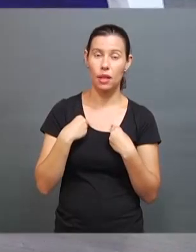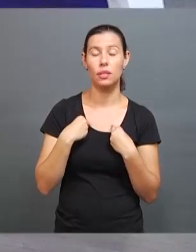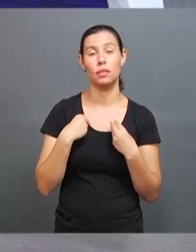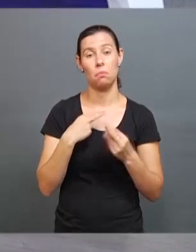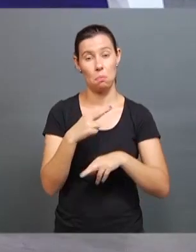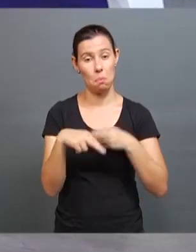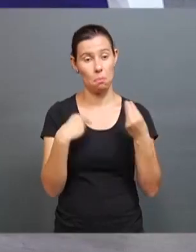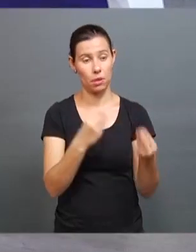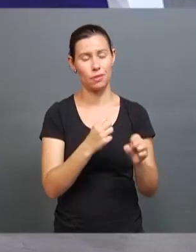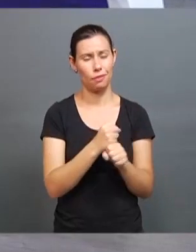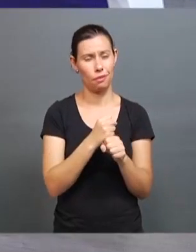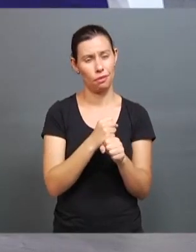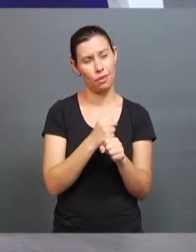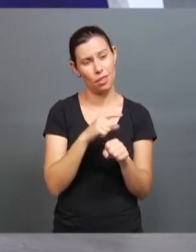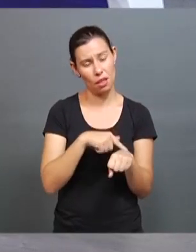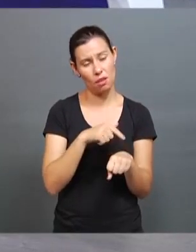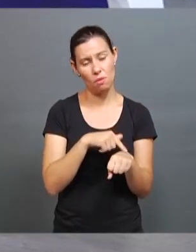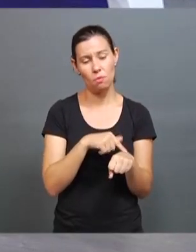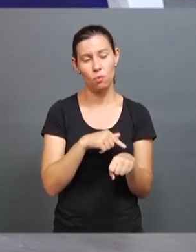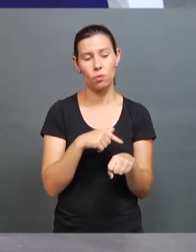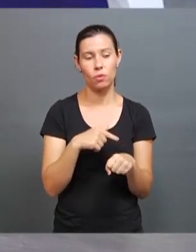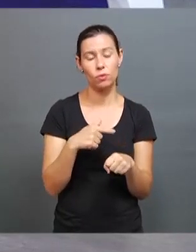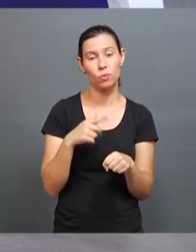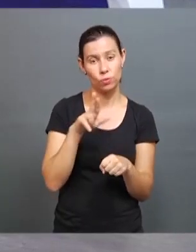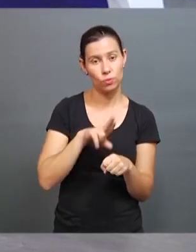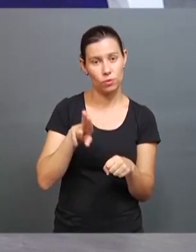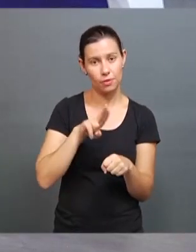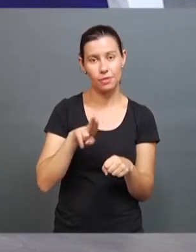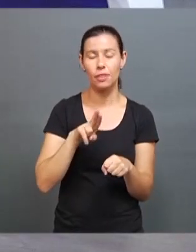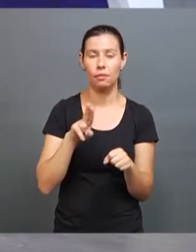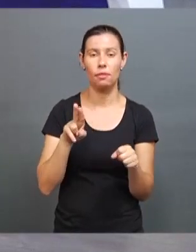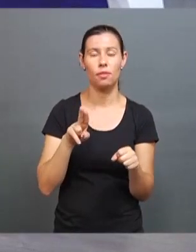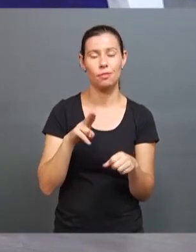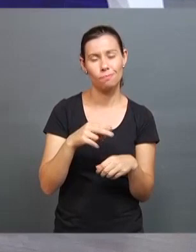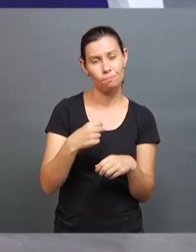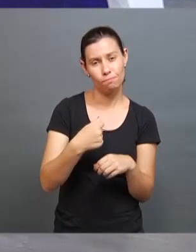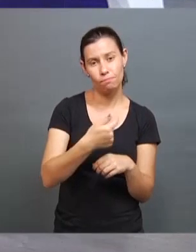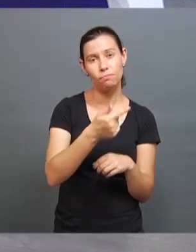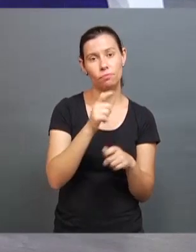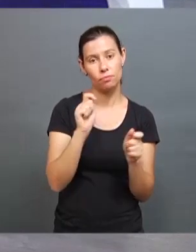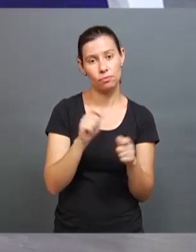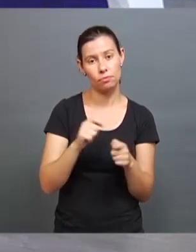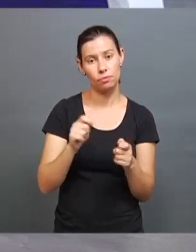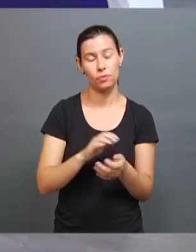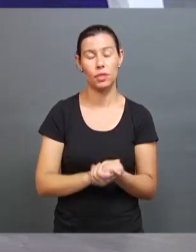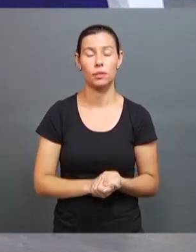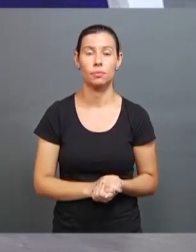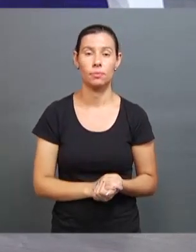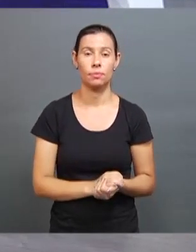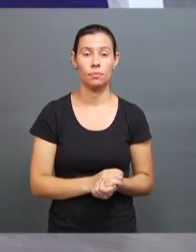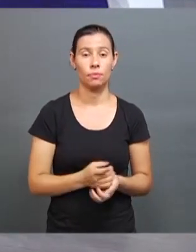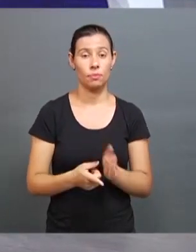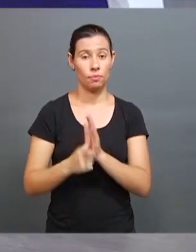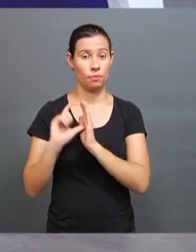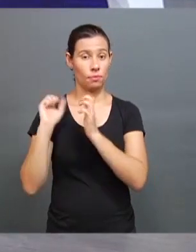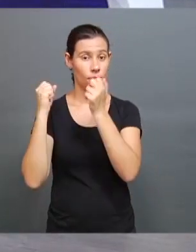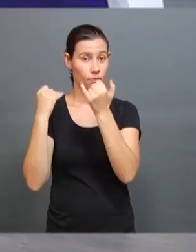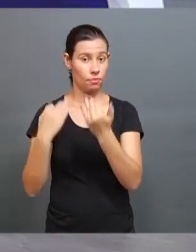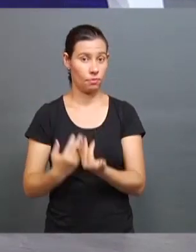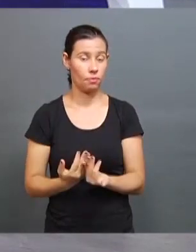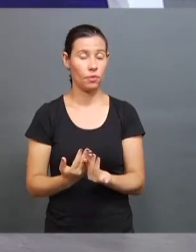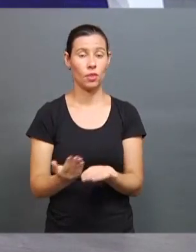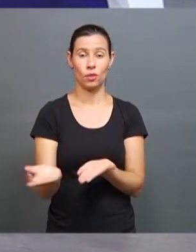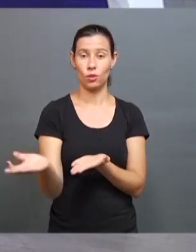Como a gente estava conversando no primeiro bloco e como a Alessandra estava dizendo dessa geração, às vezes, sem paciência, né? Não sei como a gente pode dizer,